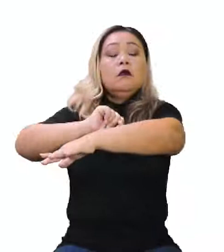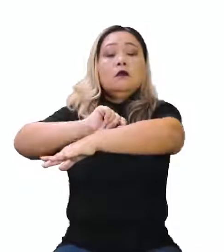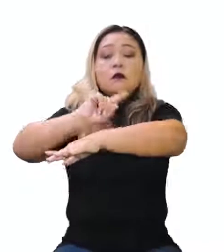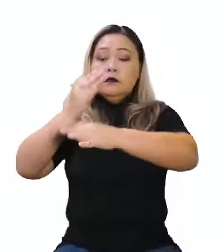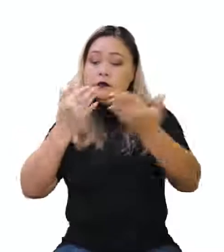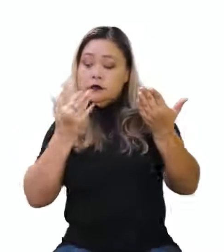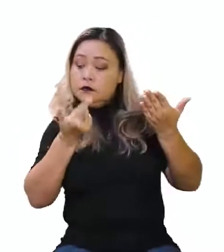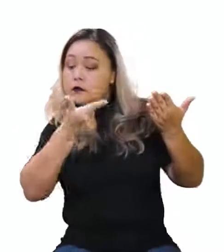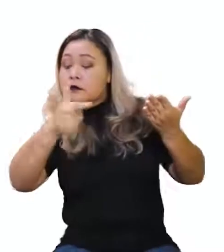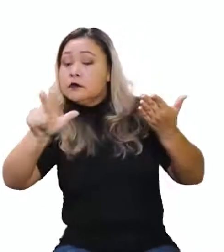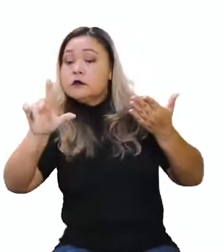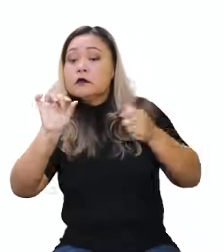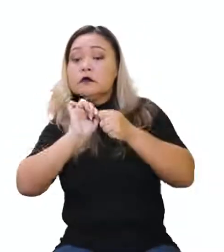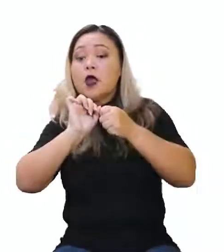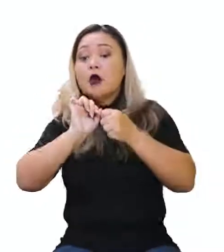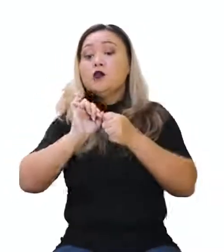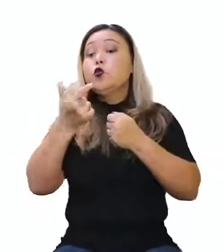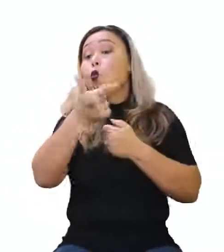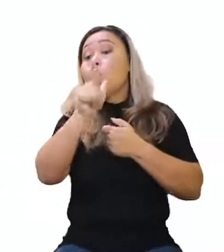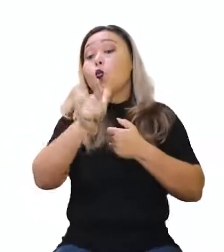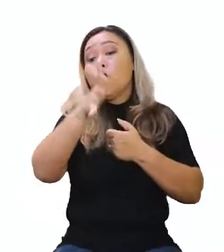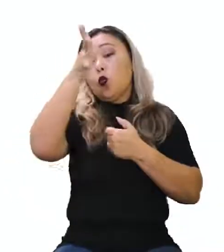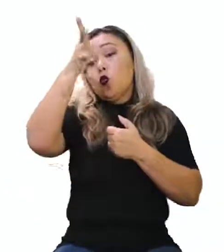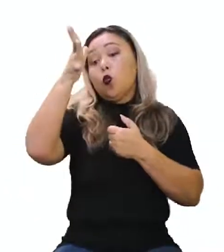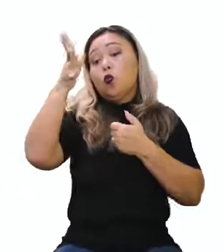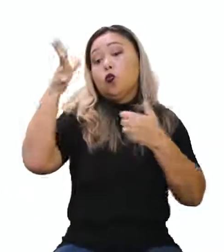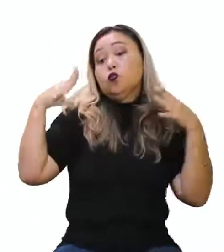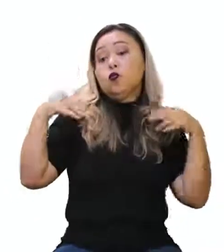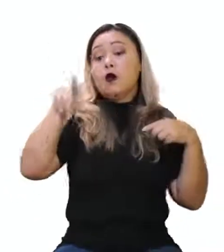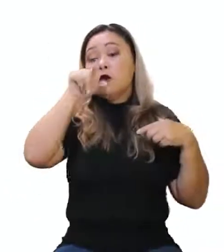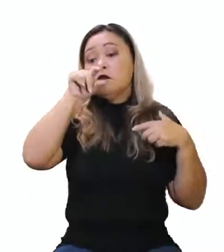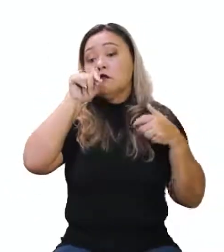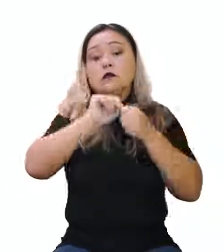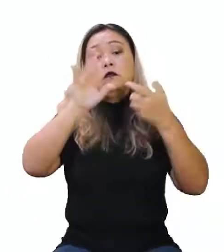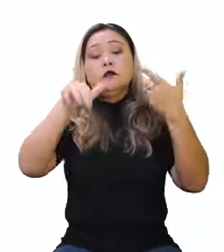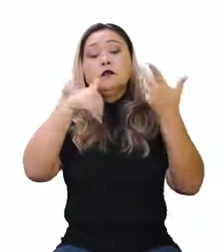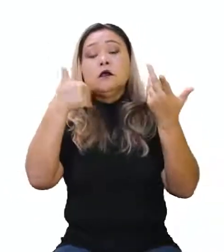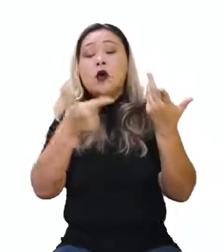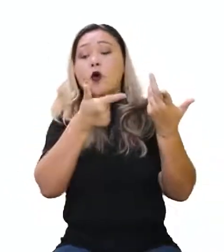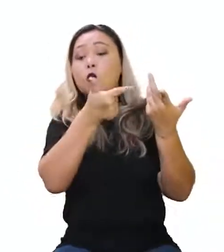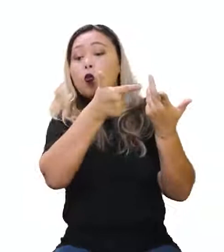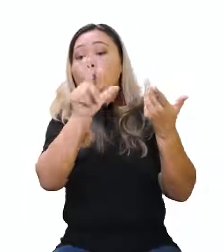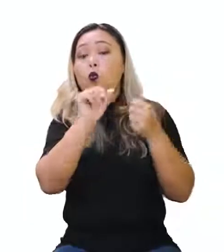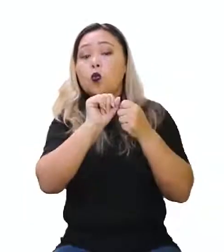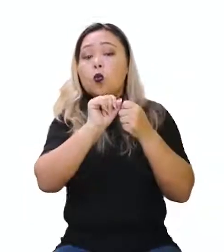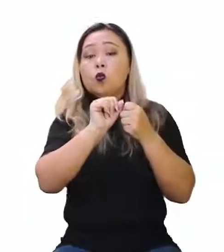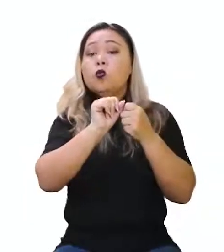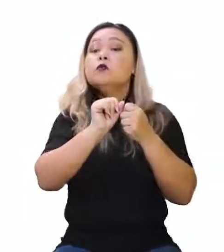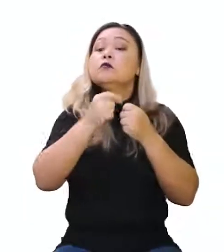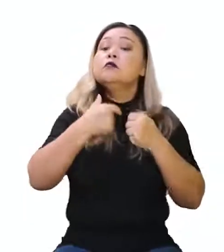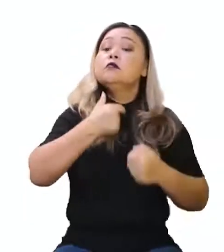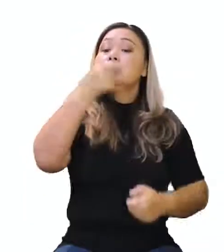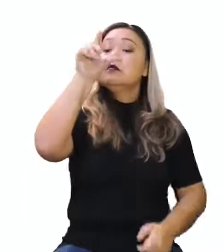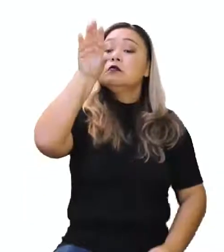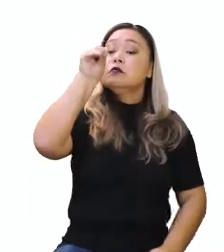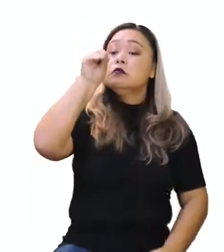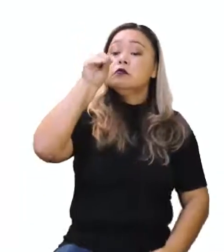que em relação à carne de aves, tá? E dando maior impulso na criação de